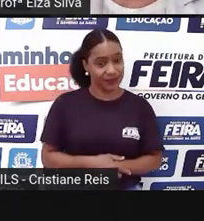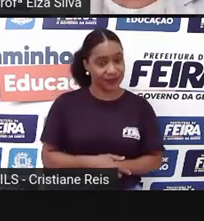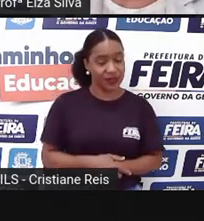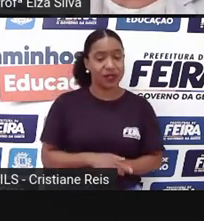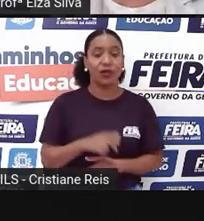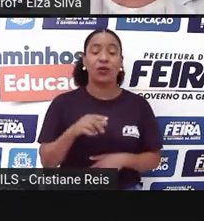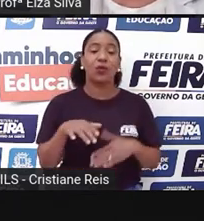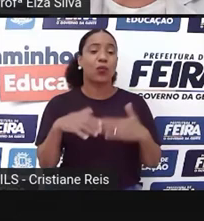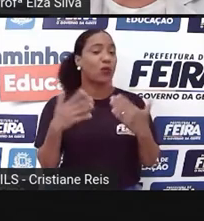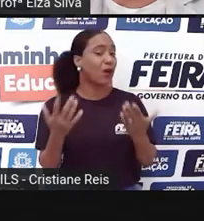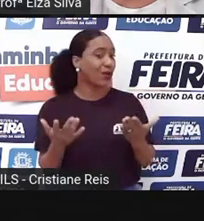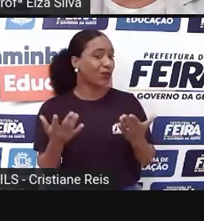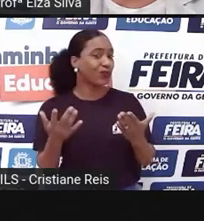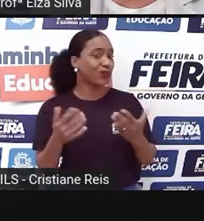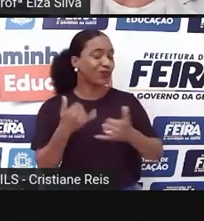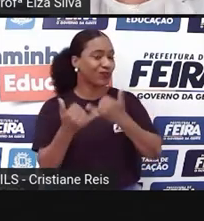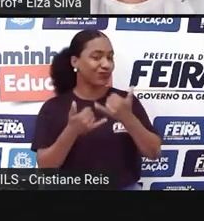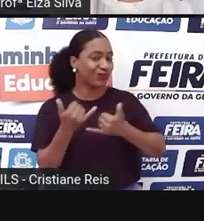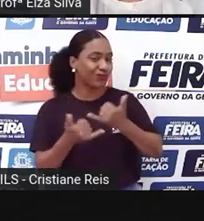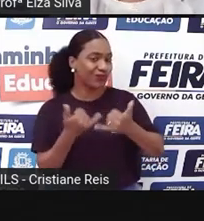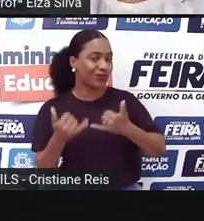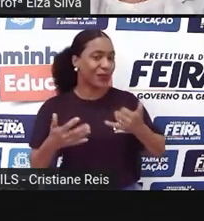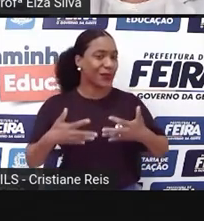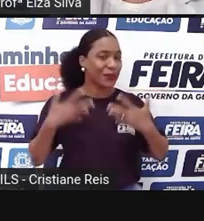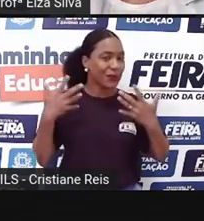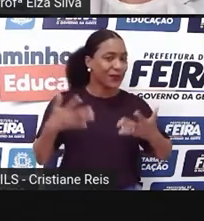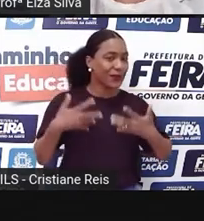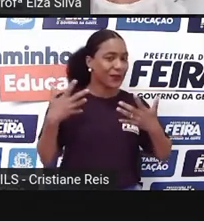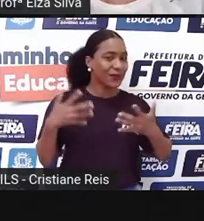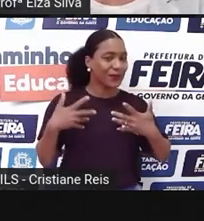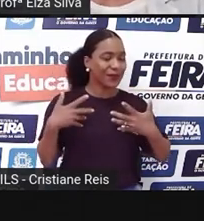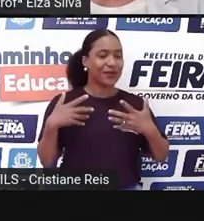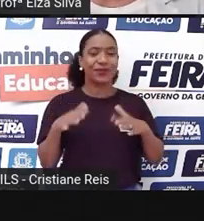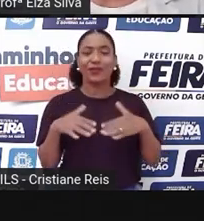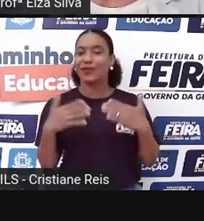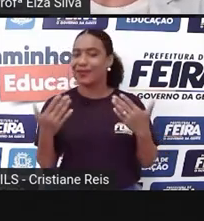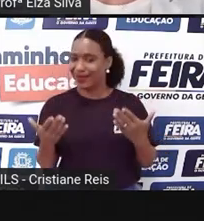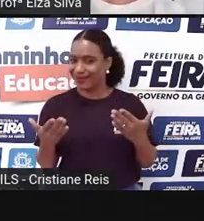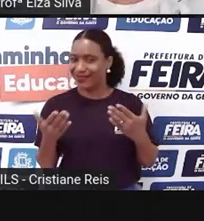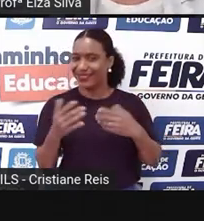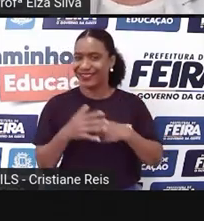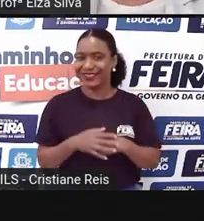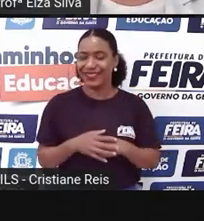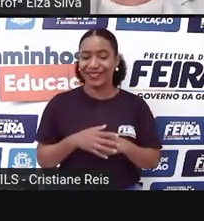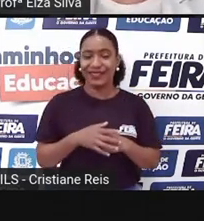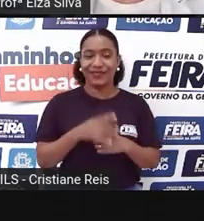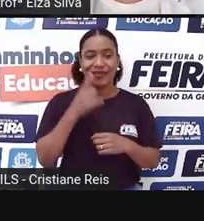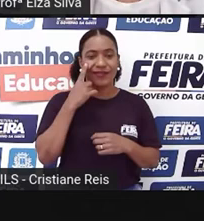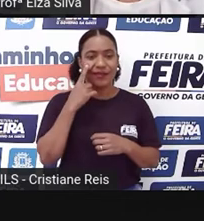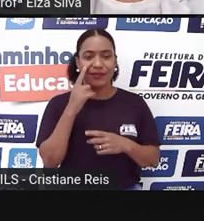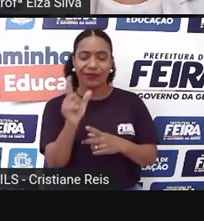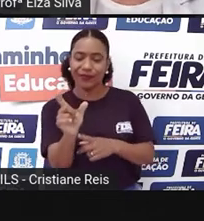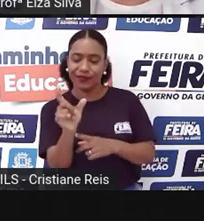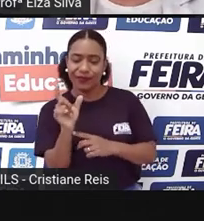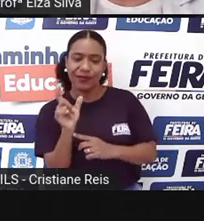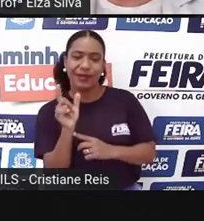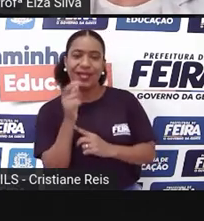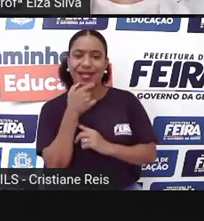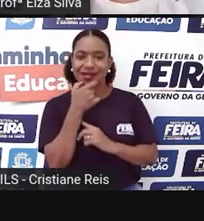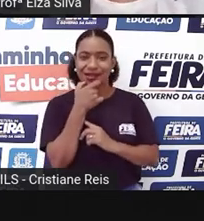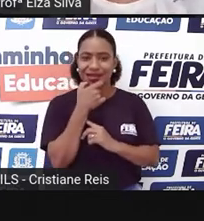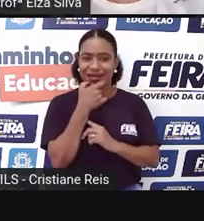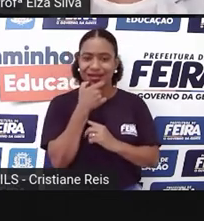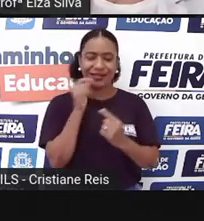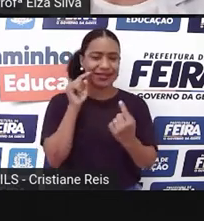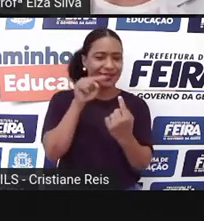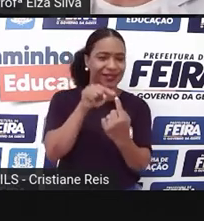hobby? Vamos lá, vamos aprender algumas expressões do inglês que se referem a determinados hobbies